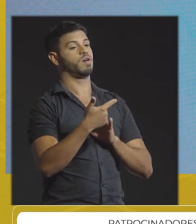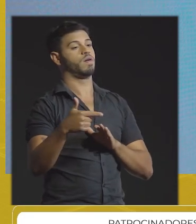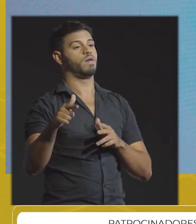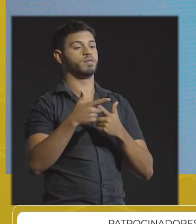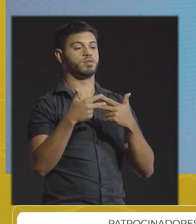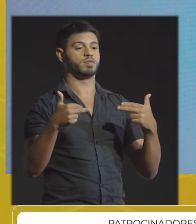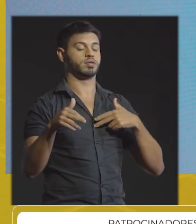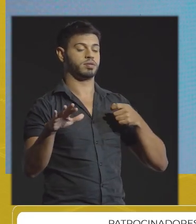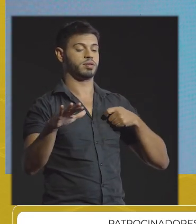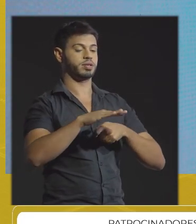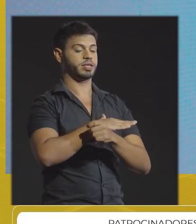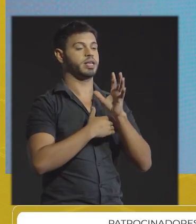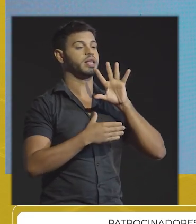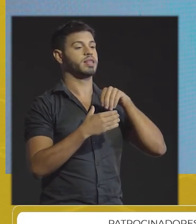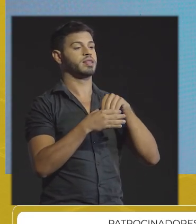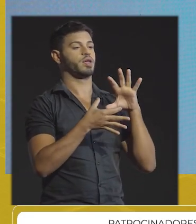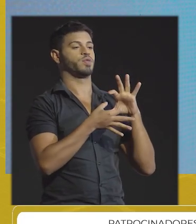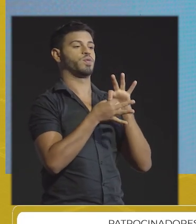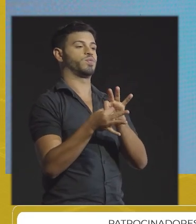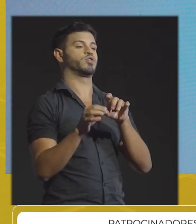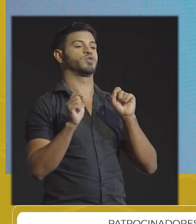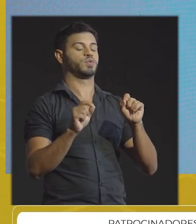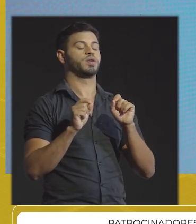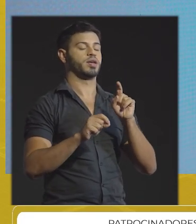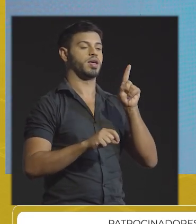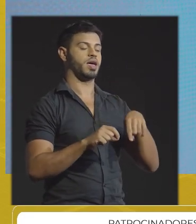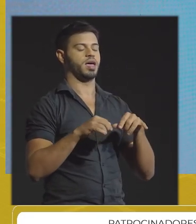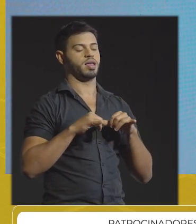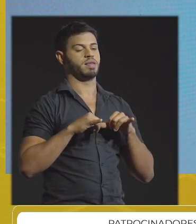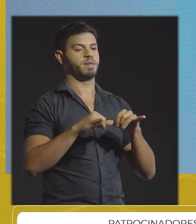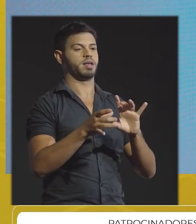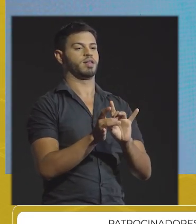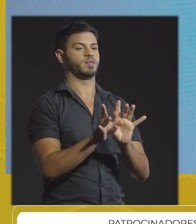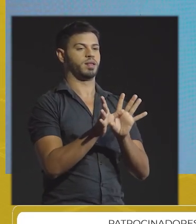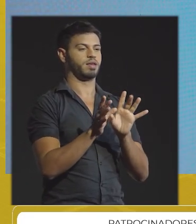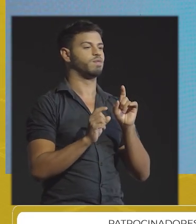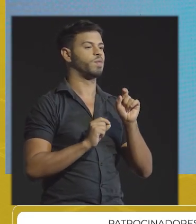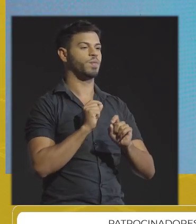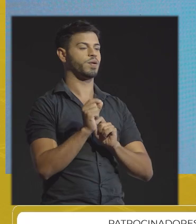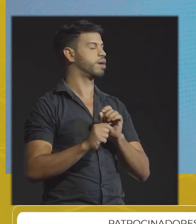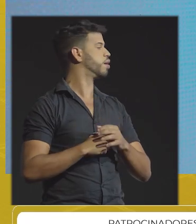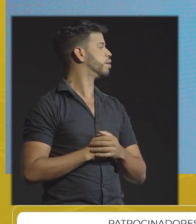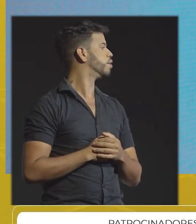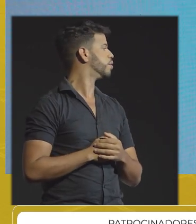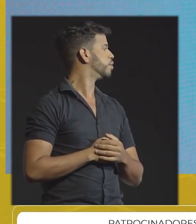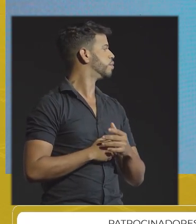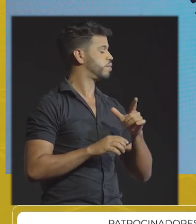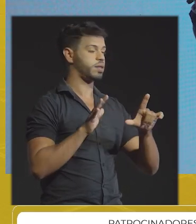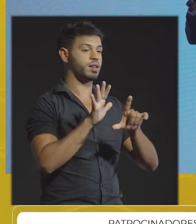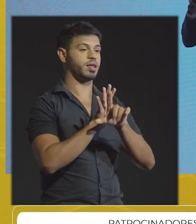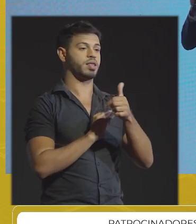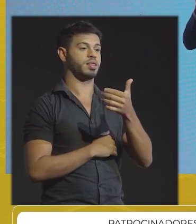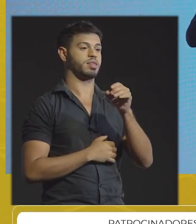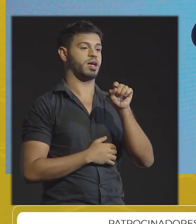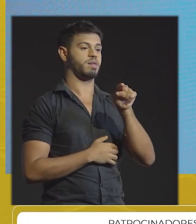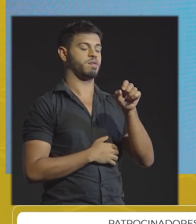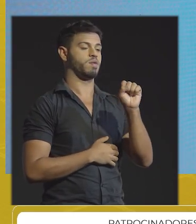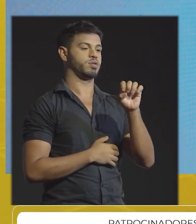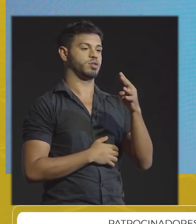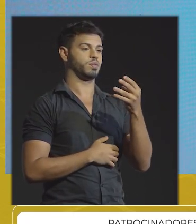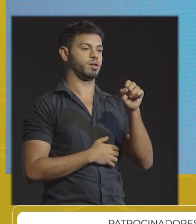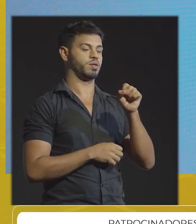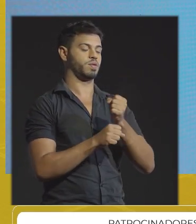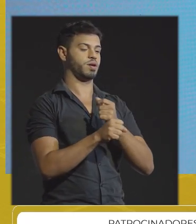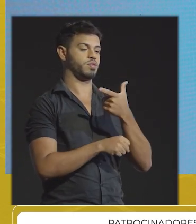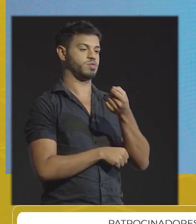pessoal ela tá inserida dentro do contexto de Mercado Livre que tá amparado pela lei 10.848 de